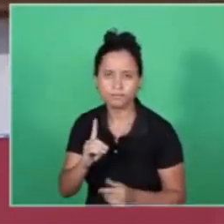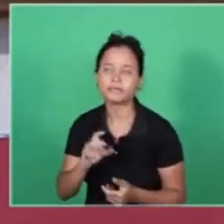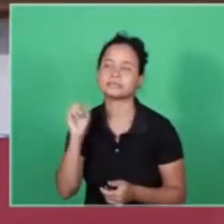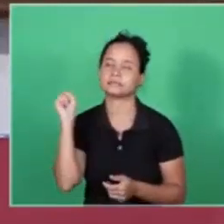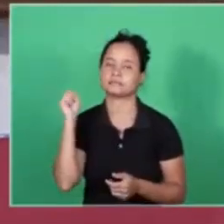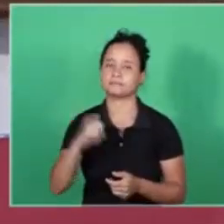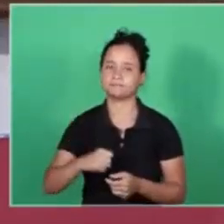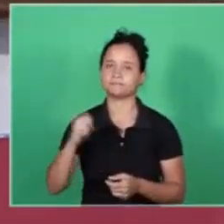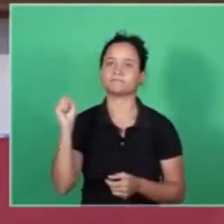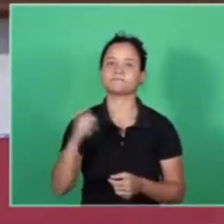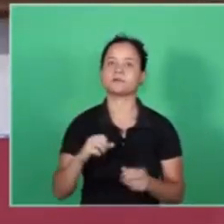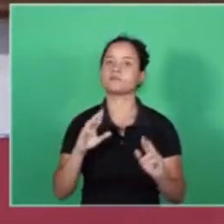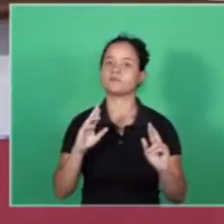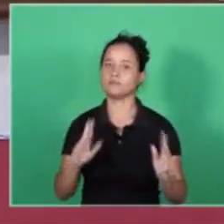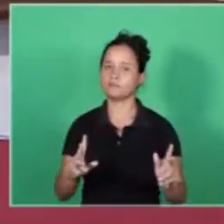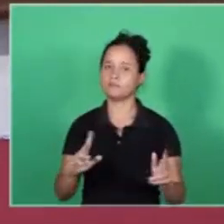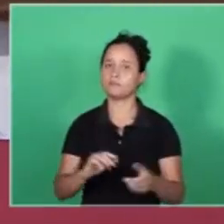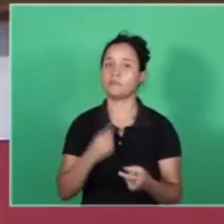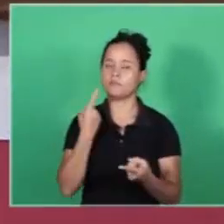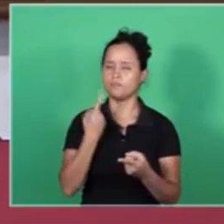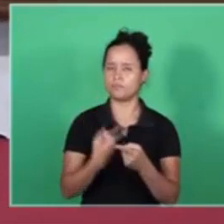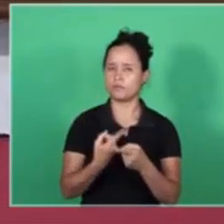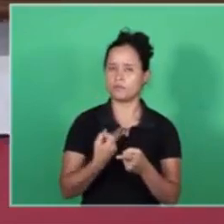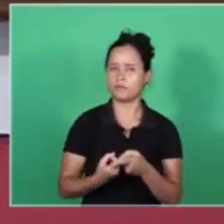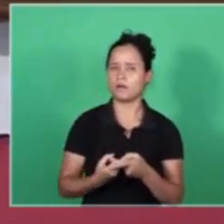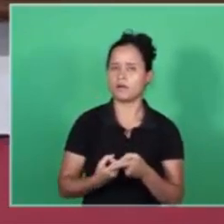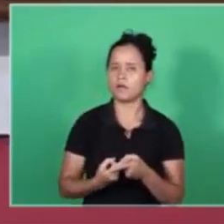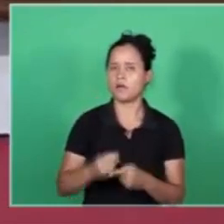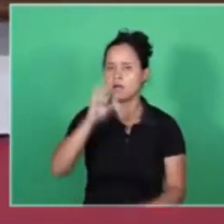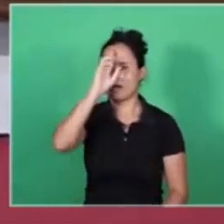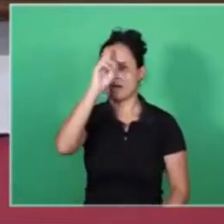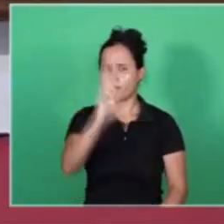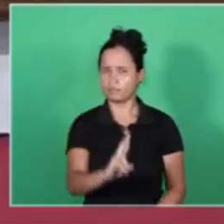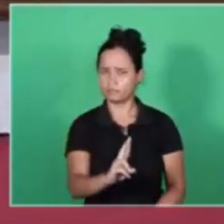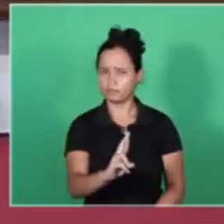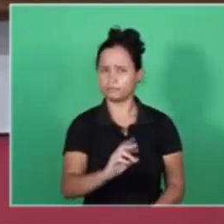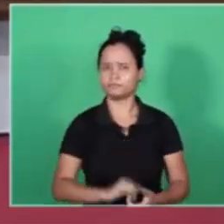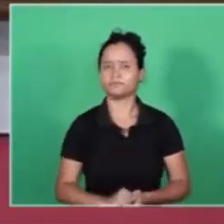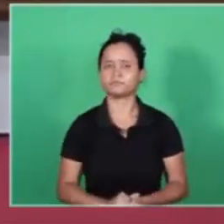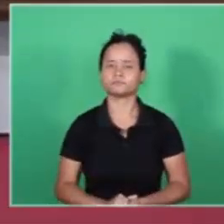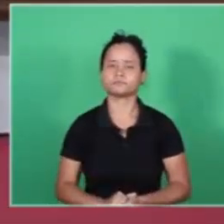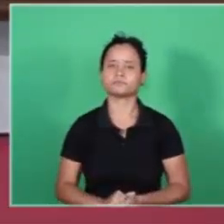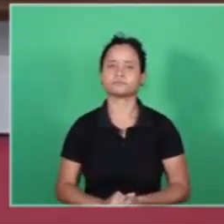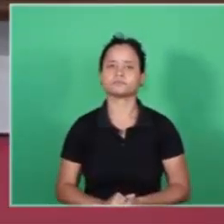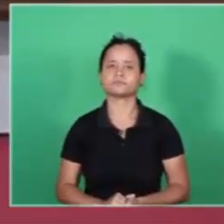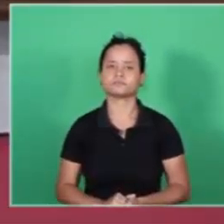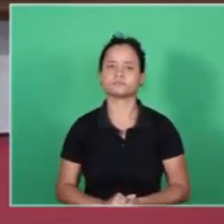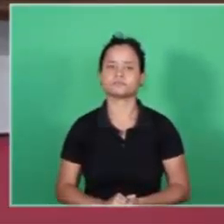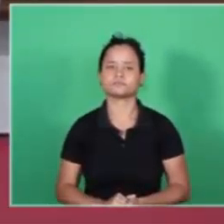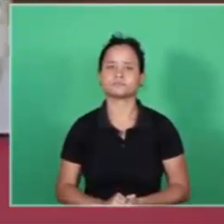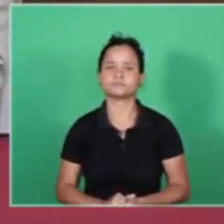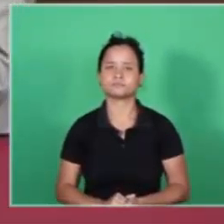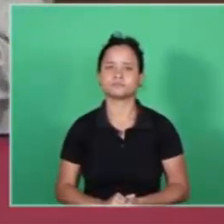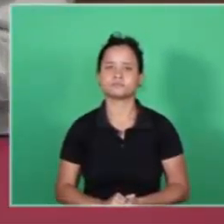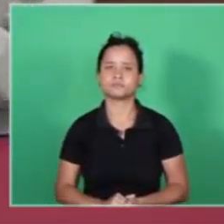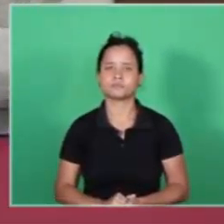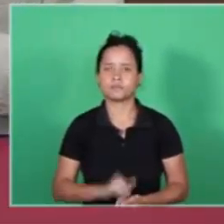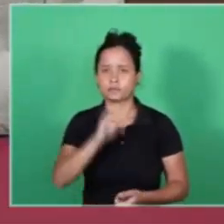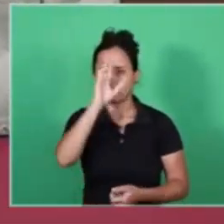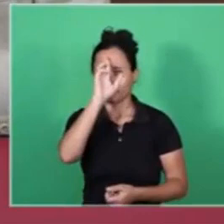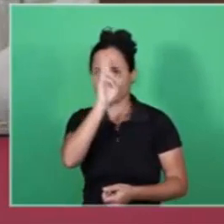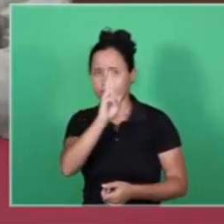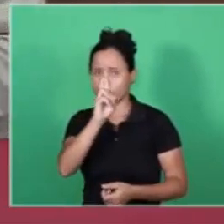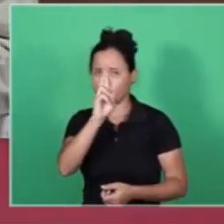Então, por quê? Então, a razão, ela está dentro de um projeto